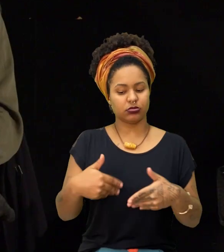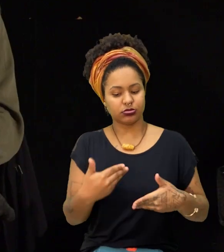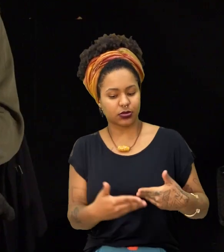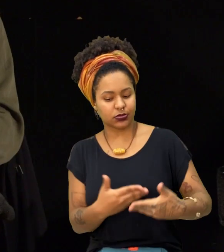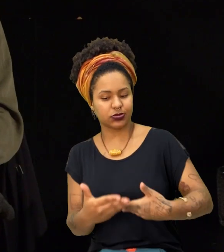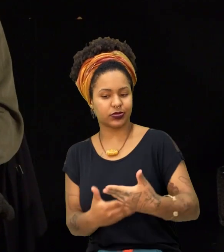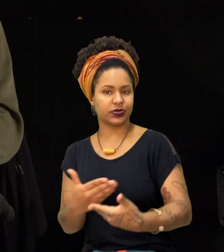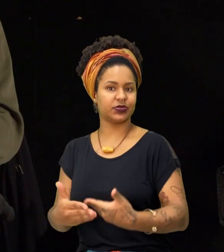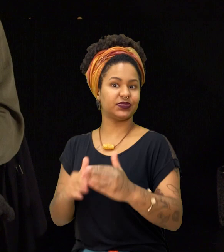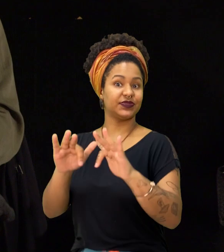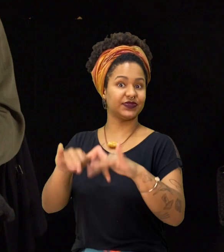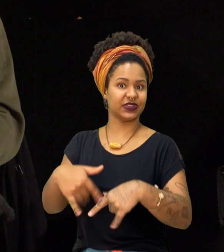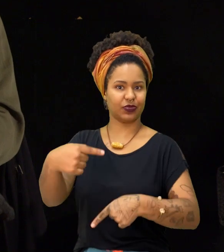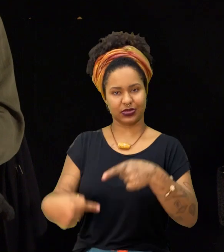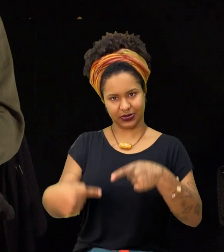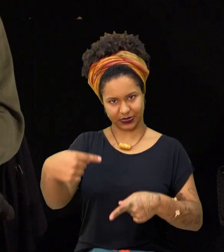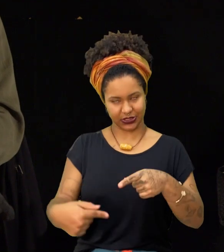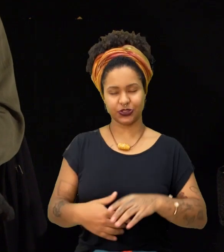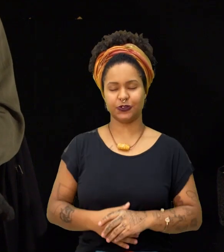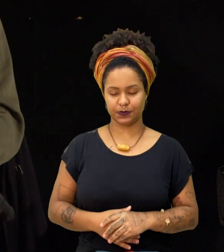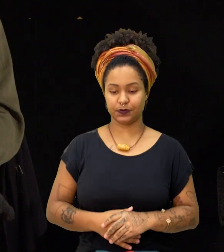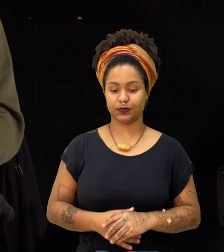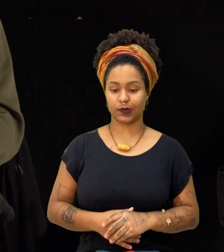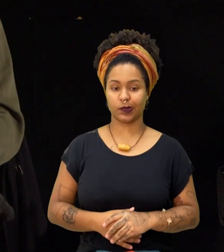encerramento do debate, né?